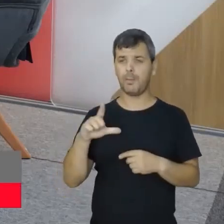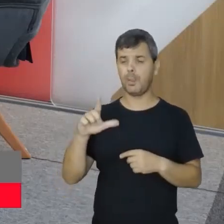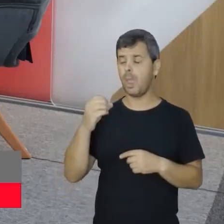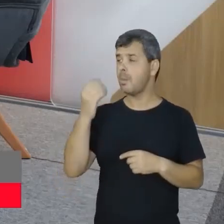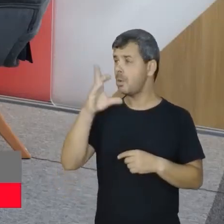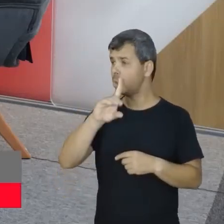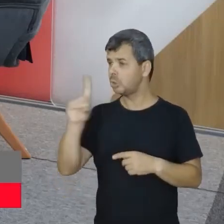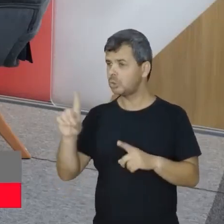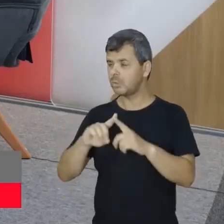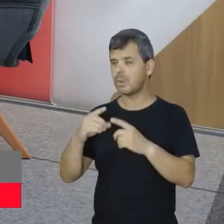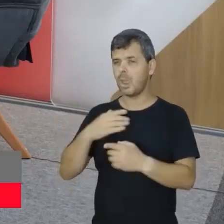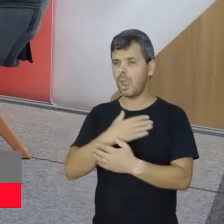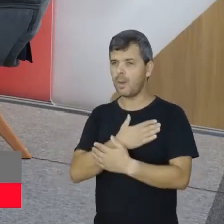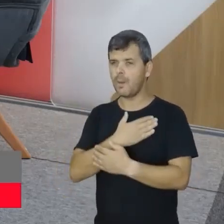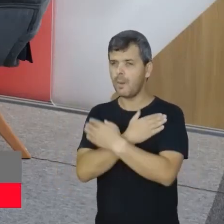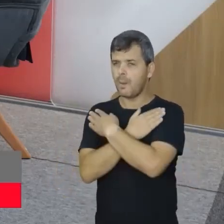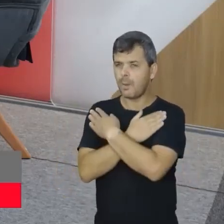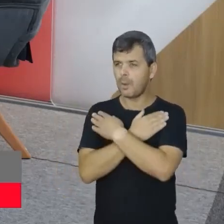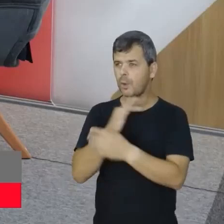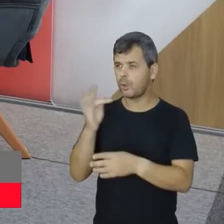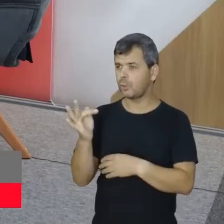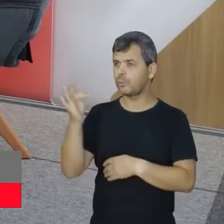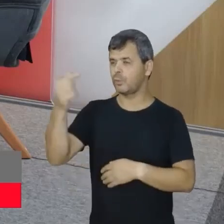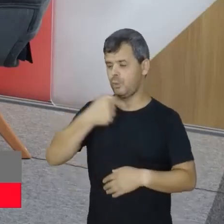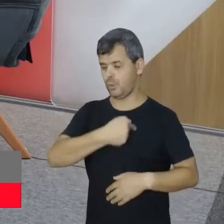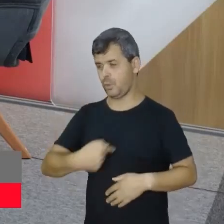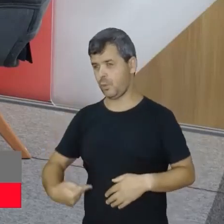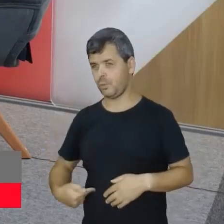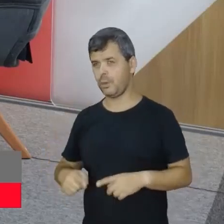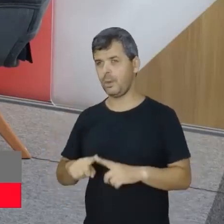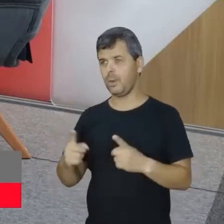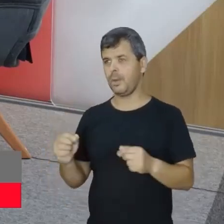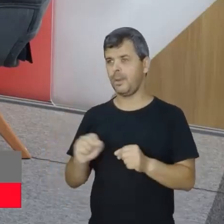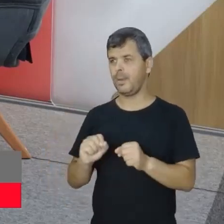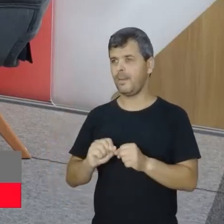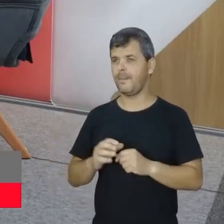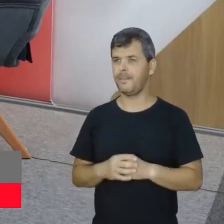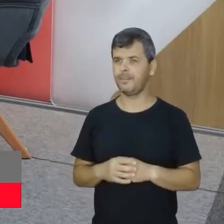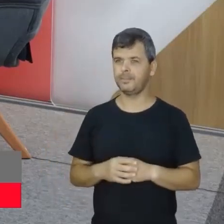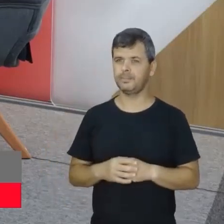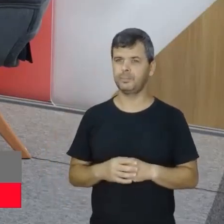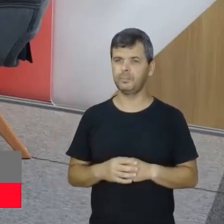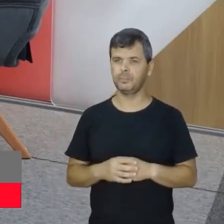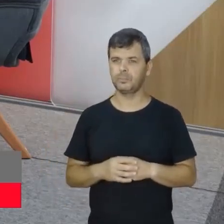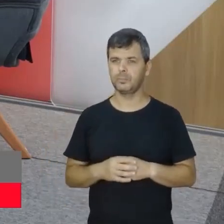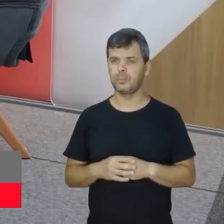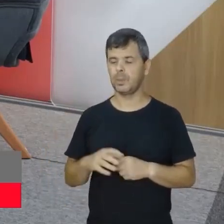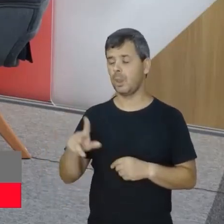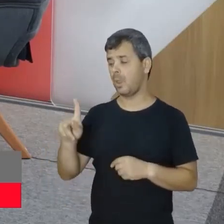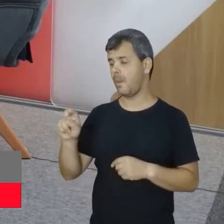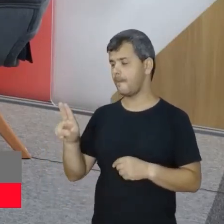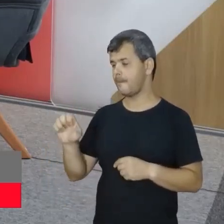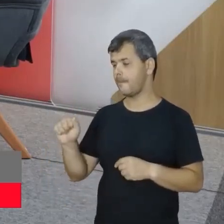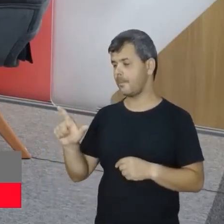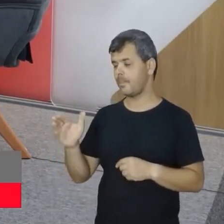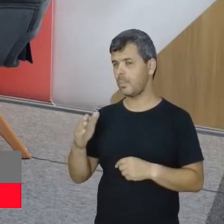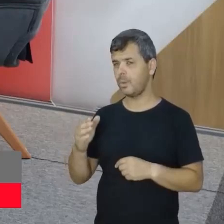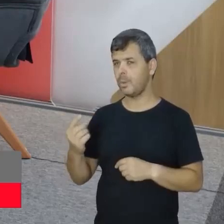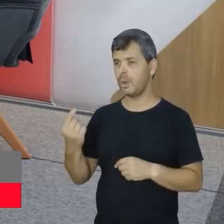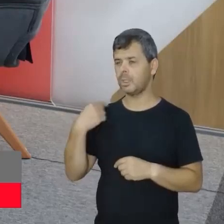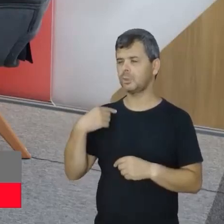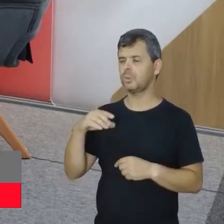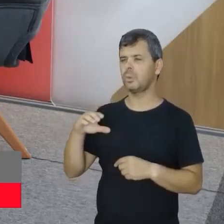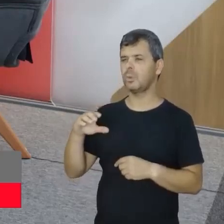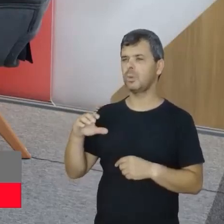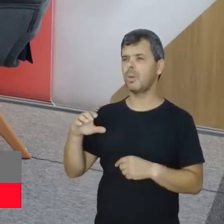bom dia, um abraço para o Edgar, nosso futuro governador aqui. E o Paulo Carvalho, Edgar, lá de Corumbá,